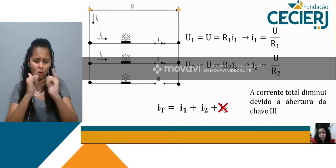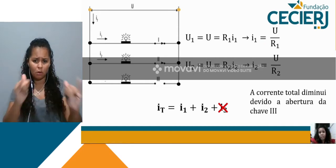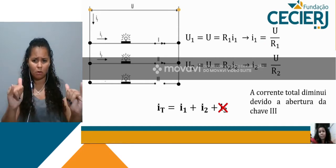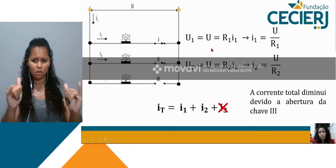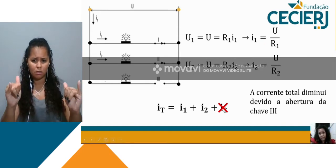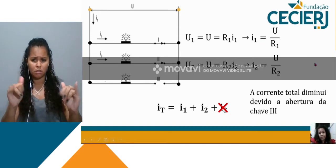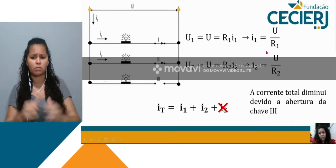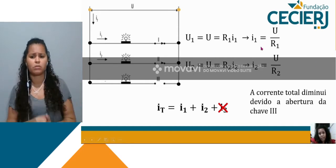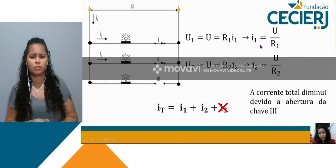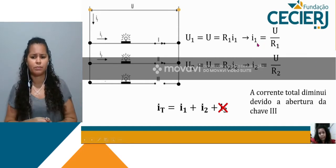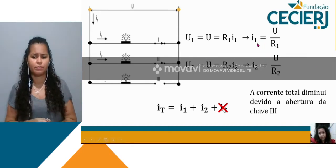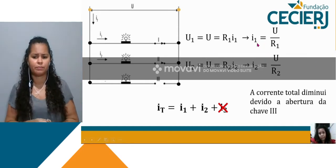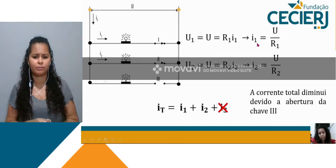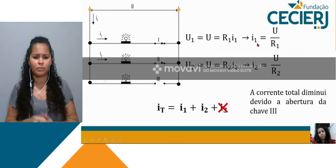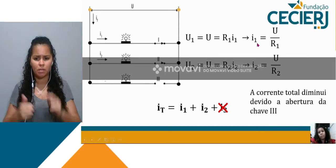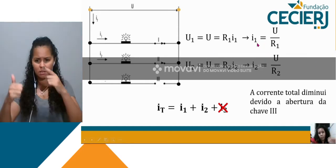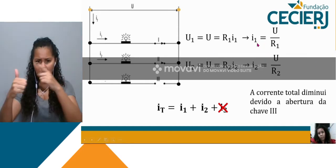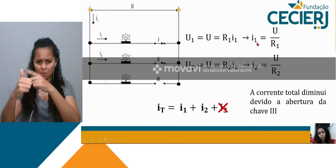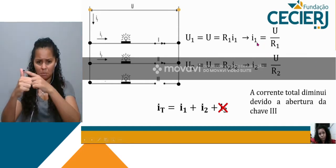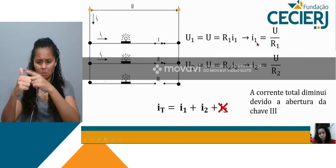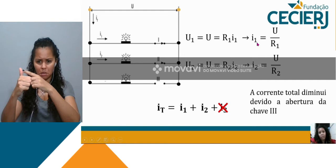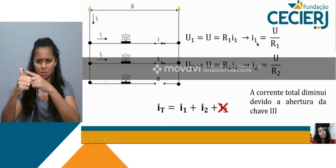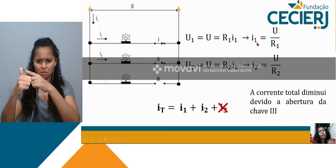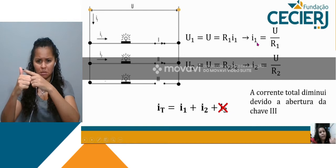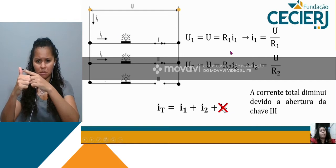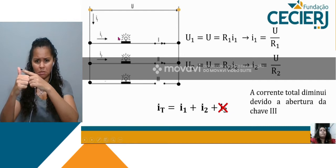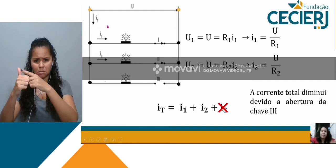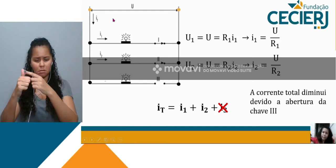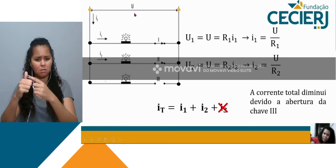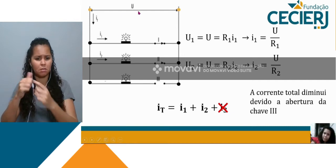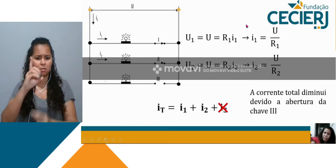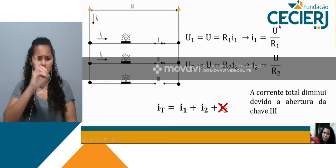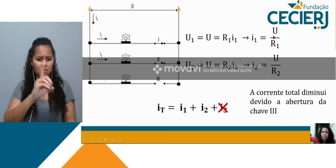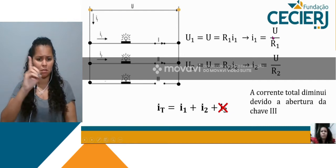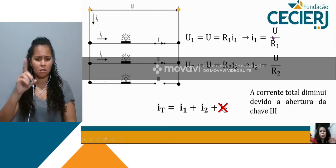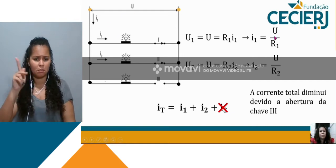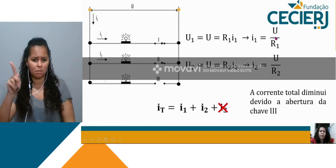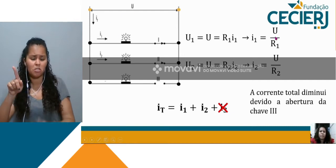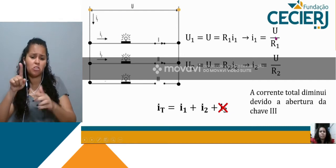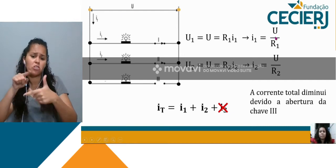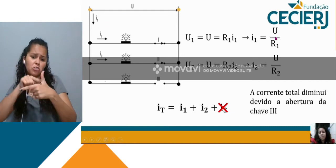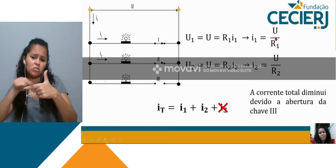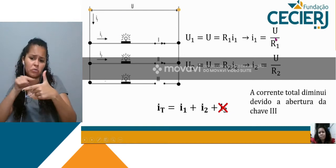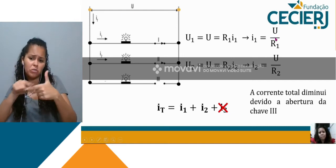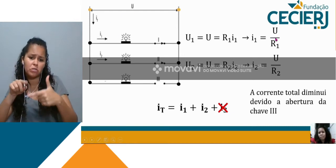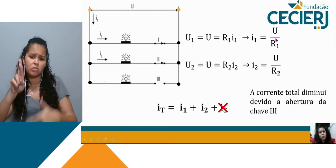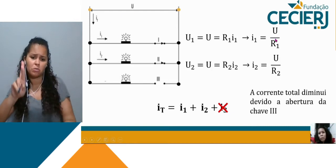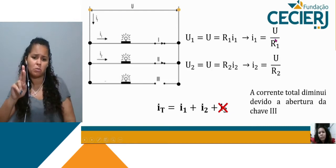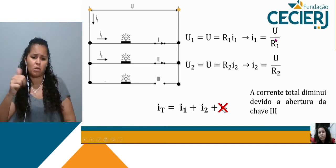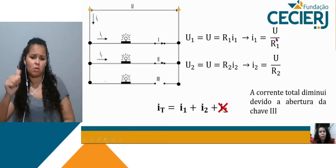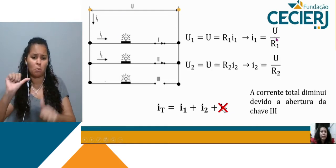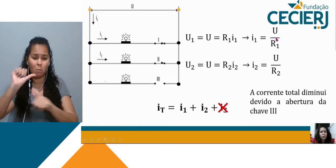a corrente da primeira resistência, corrente 1, é a mesma DDP dividido pelo R1. Então, assim,